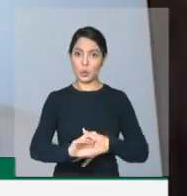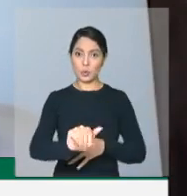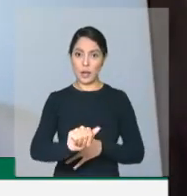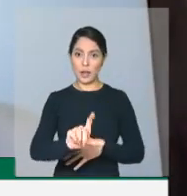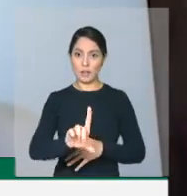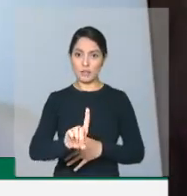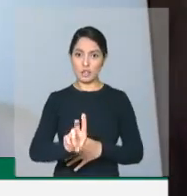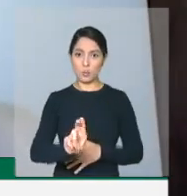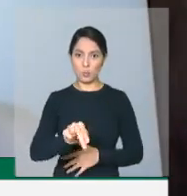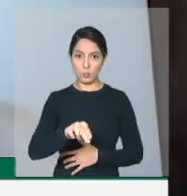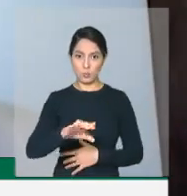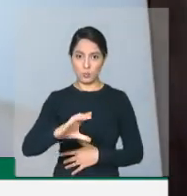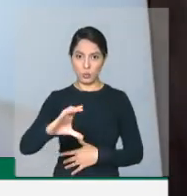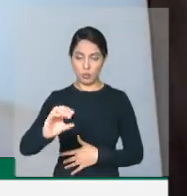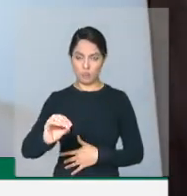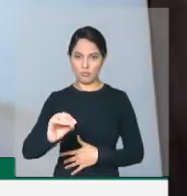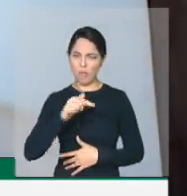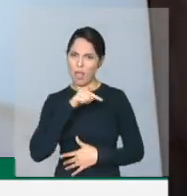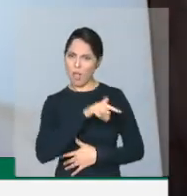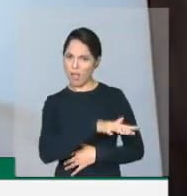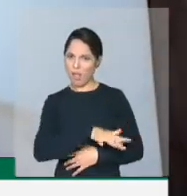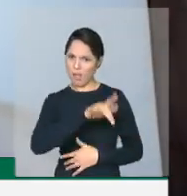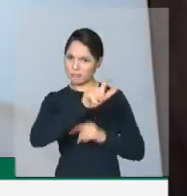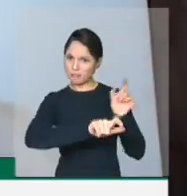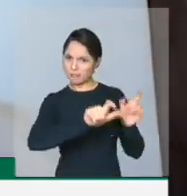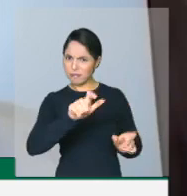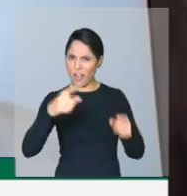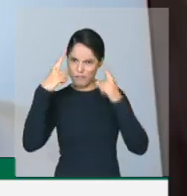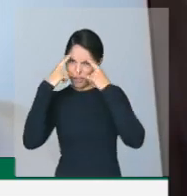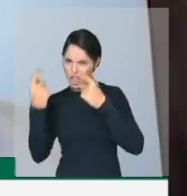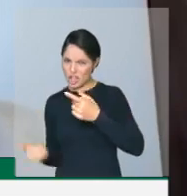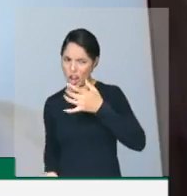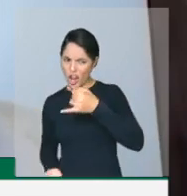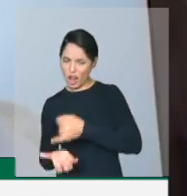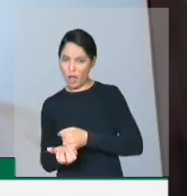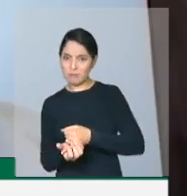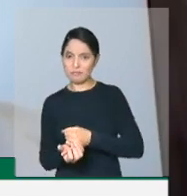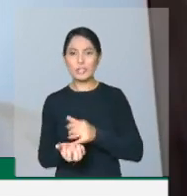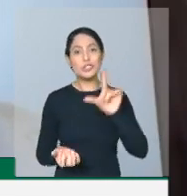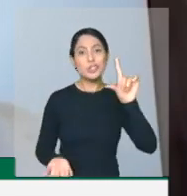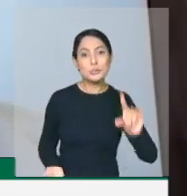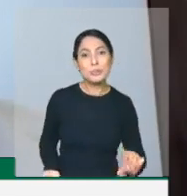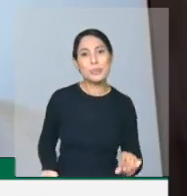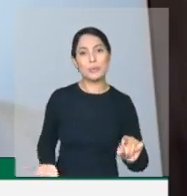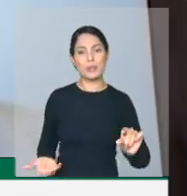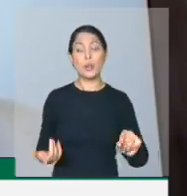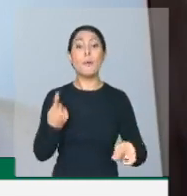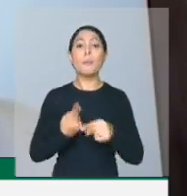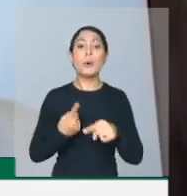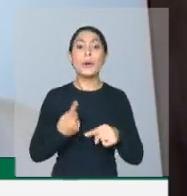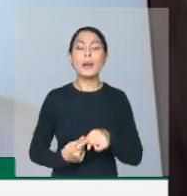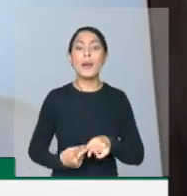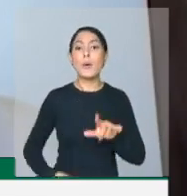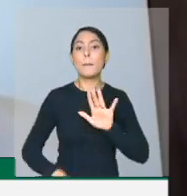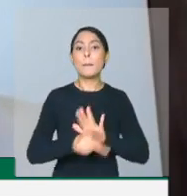esse tipo de violência patrimonial, pois o próprio regulamento do auxílio emergencial,